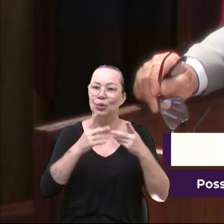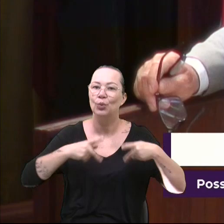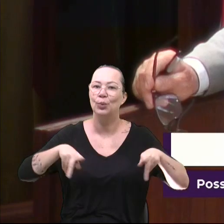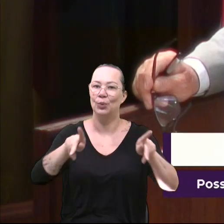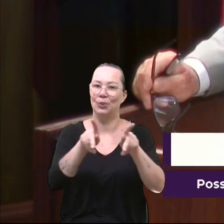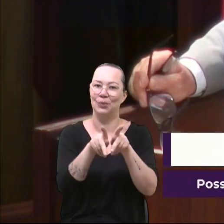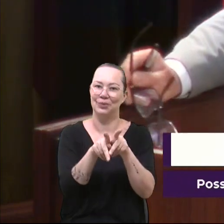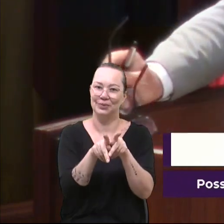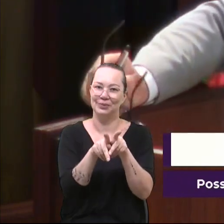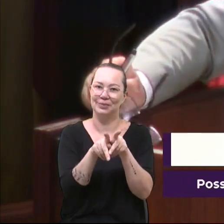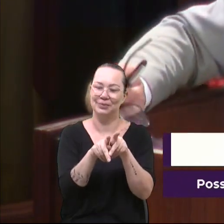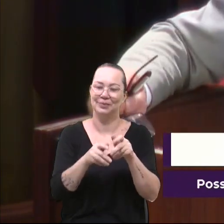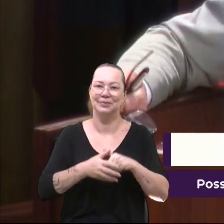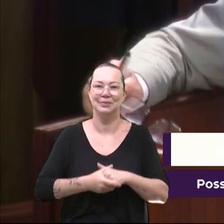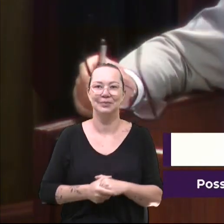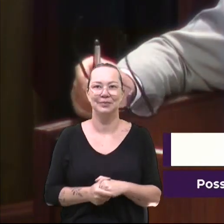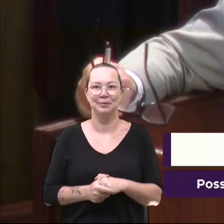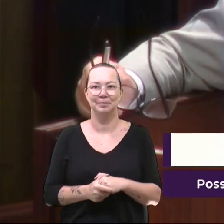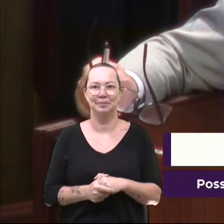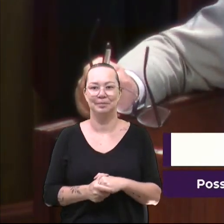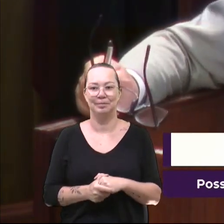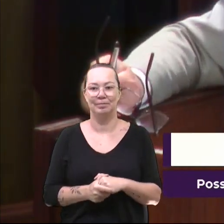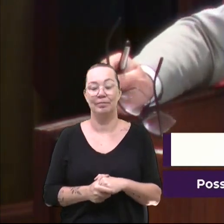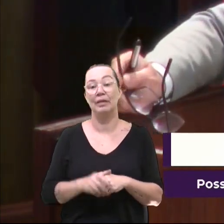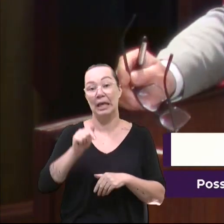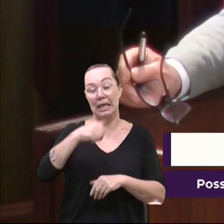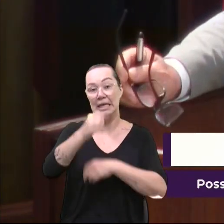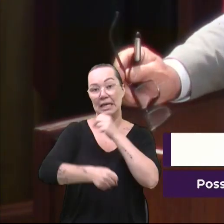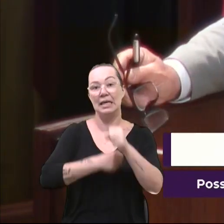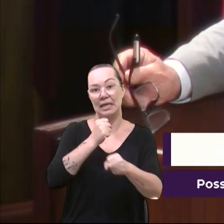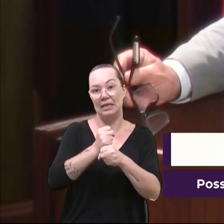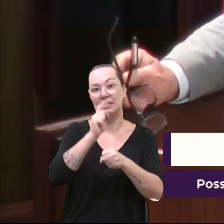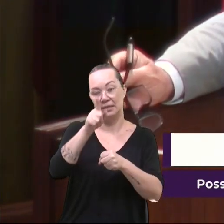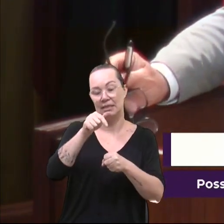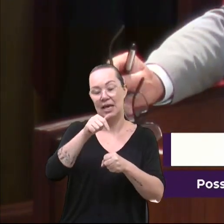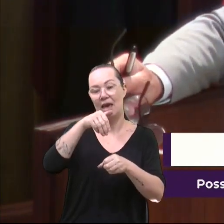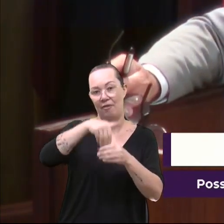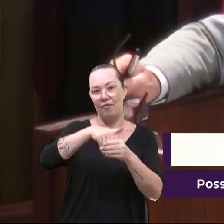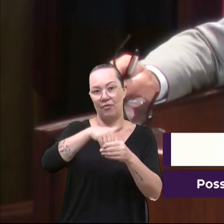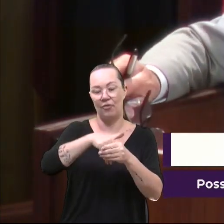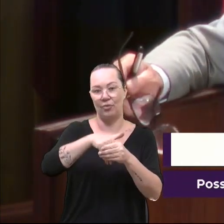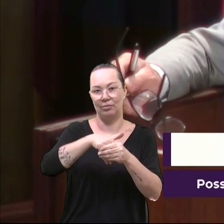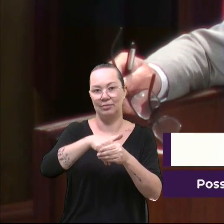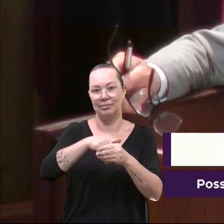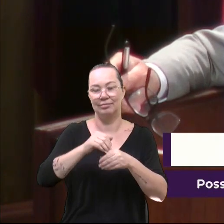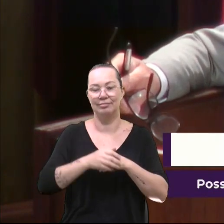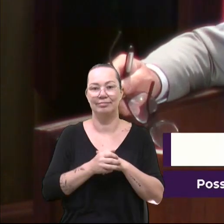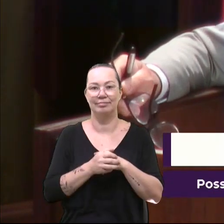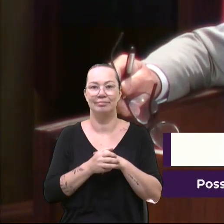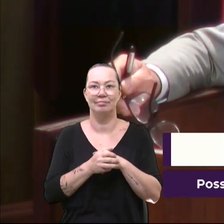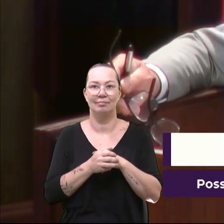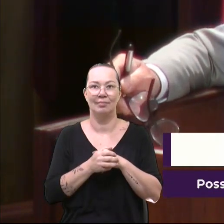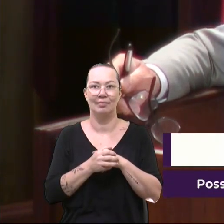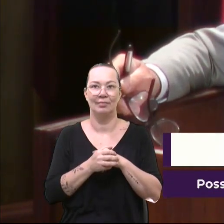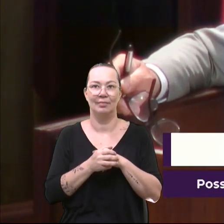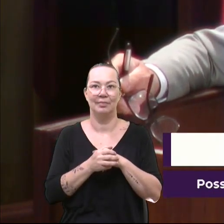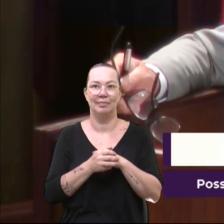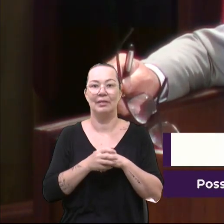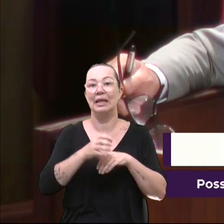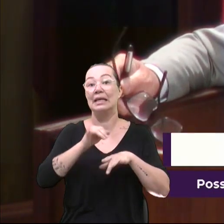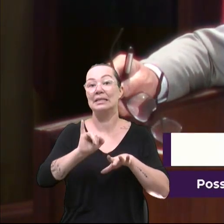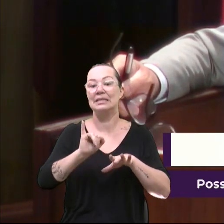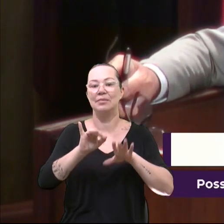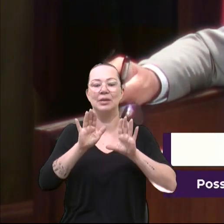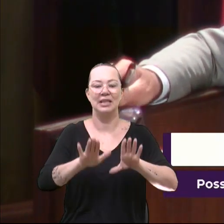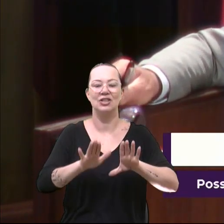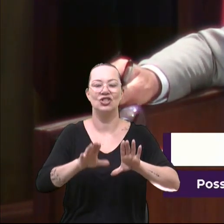E estamos num ano eleitoral. Se fosse para deixar uma